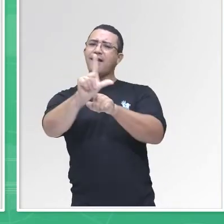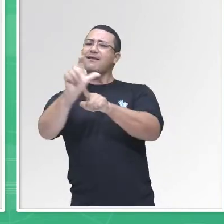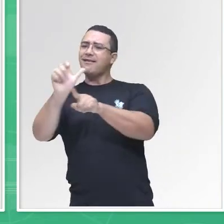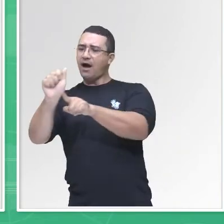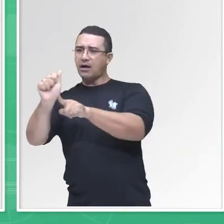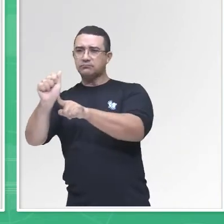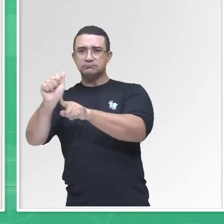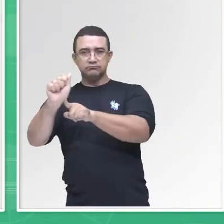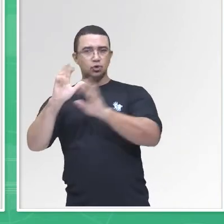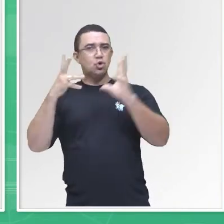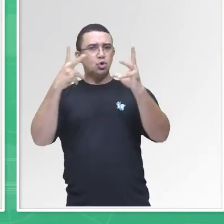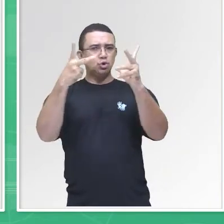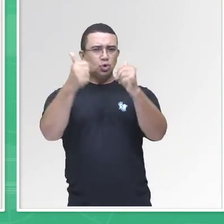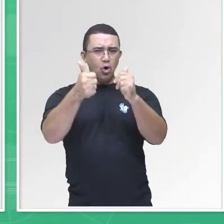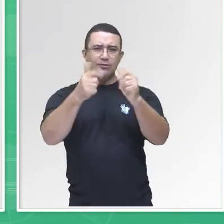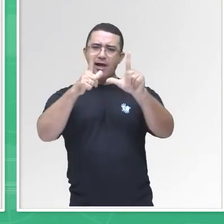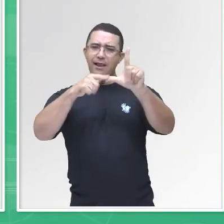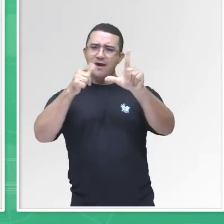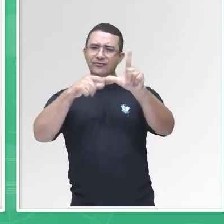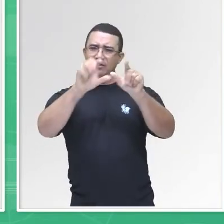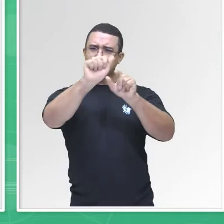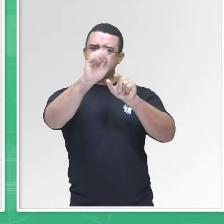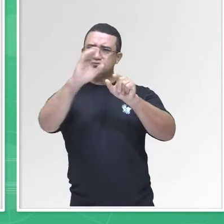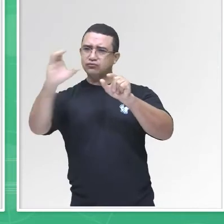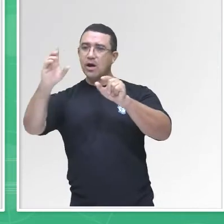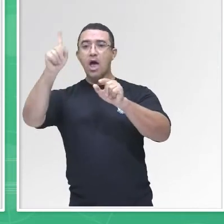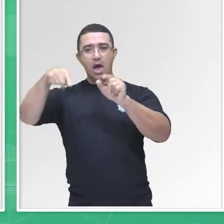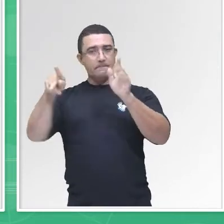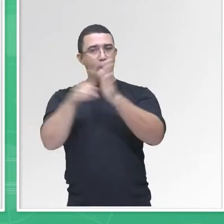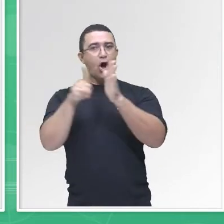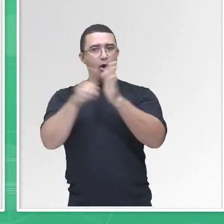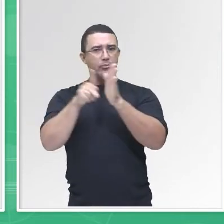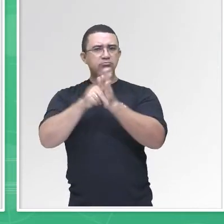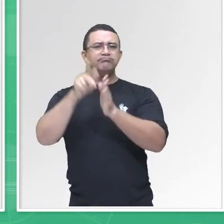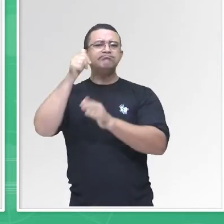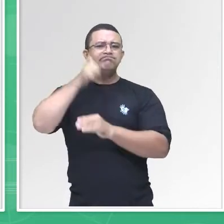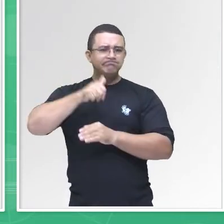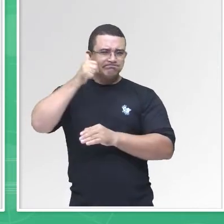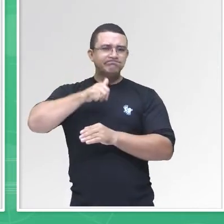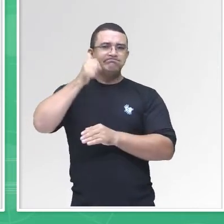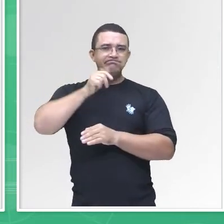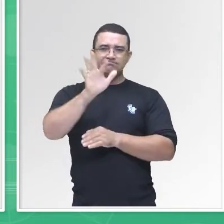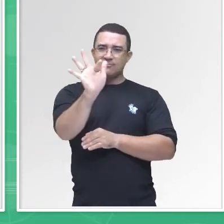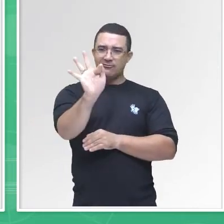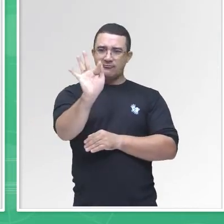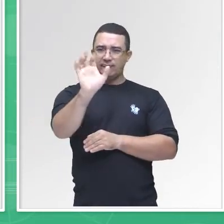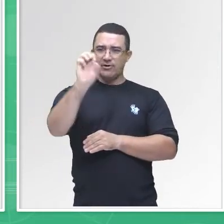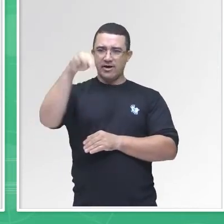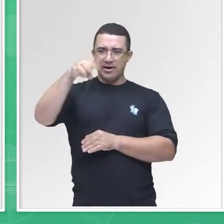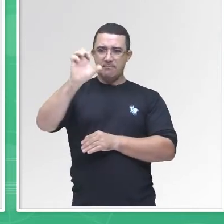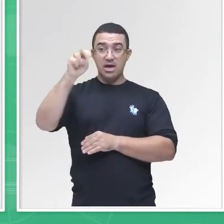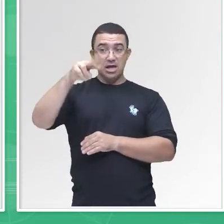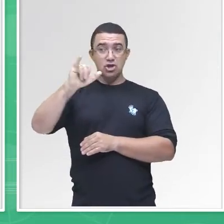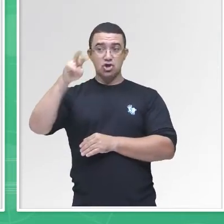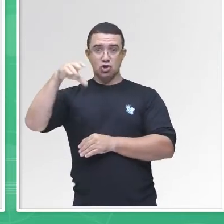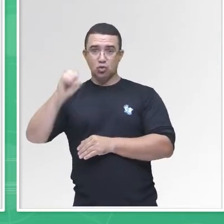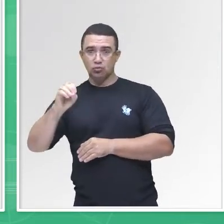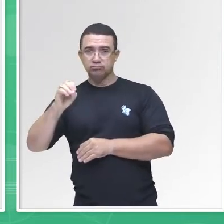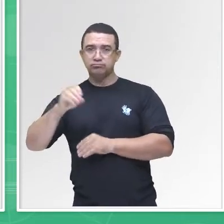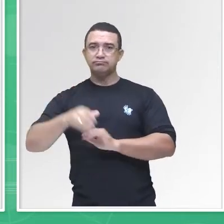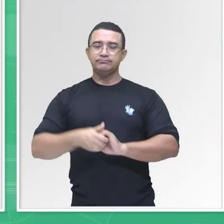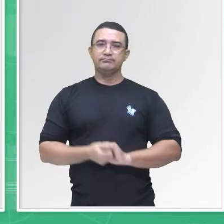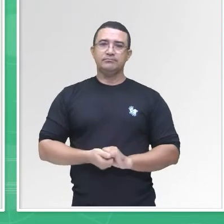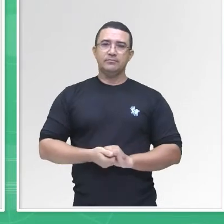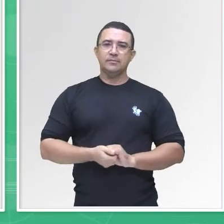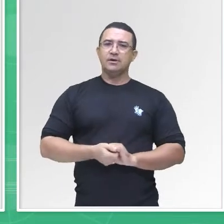são femininas, tá ok? É do gênero feminino. La A, la B, la C, la D. Rodia, a mesma coisa.